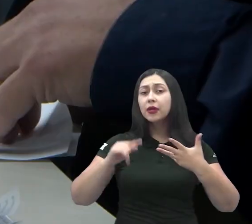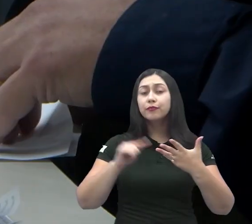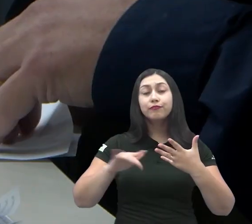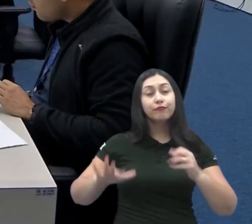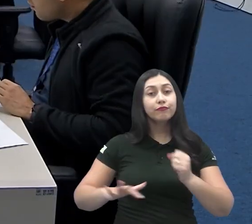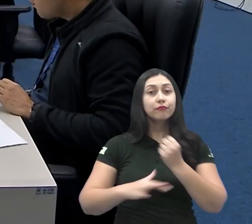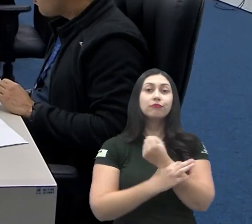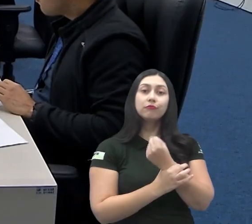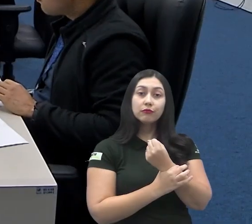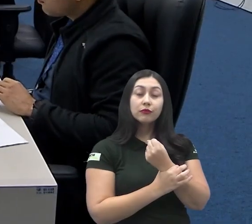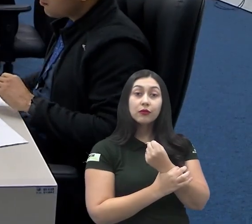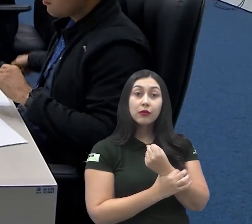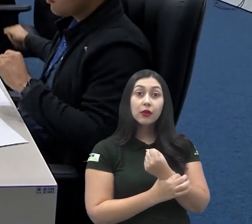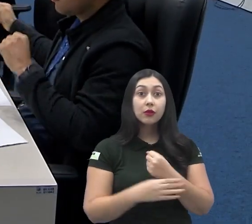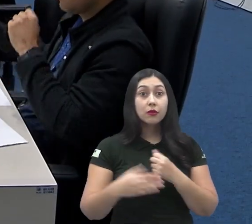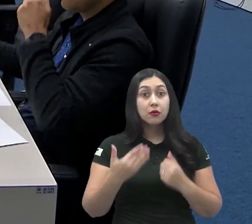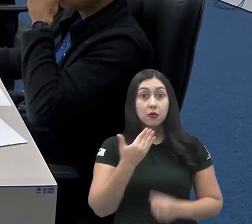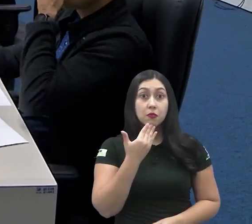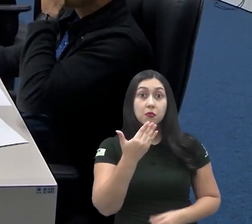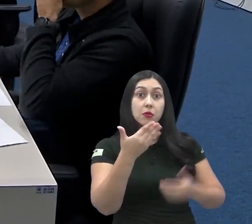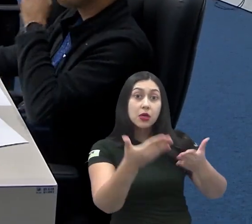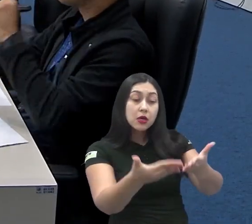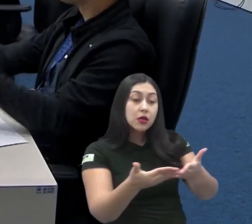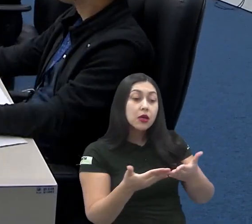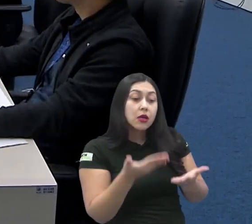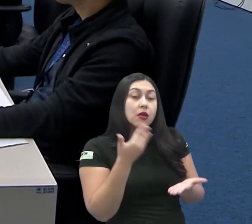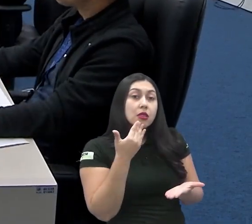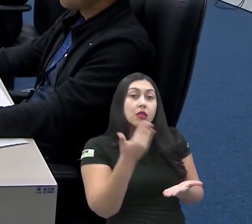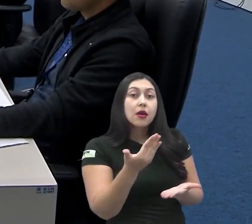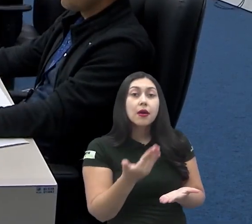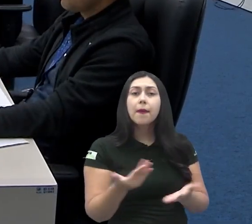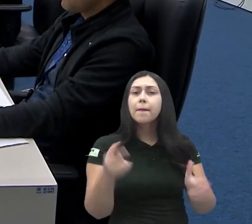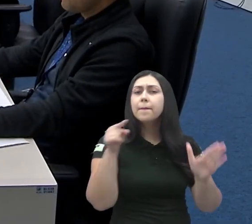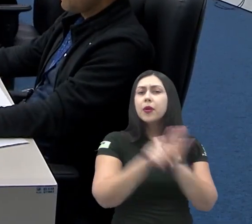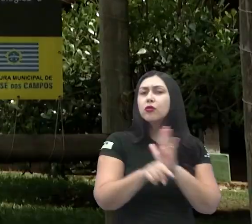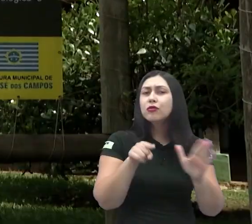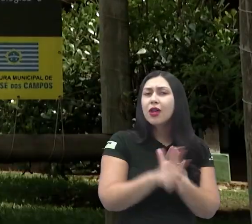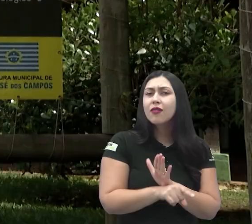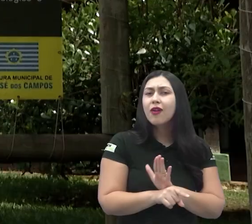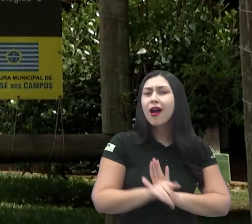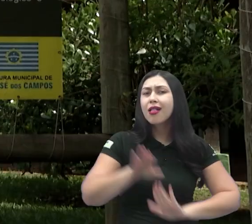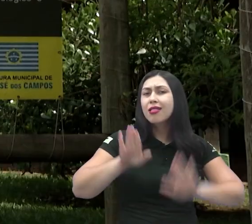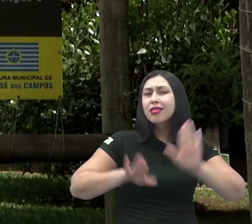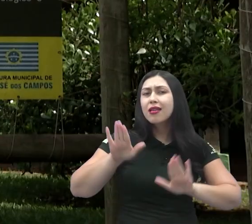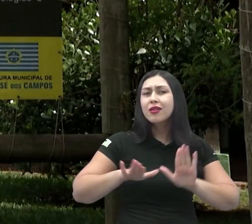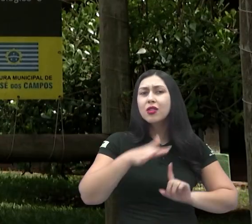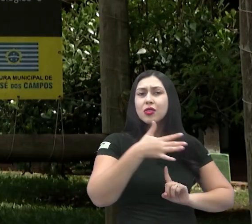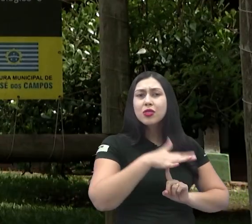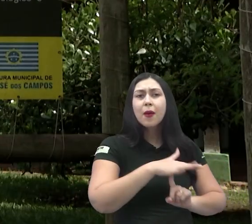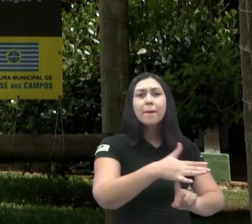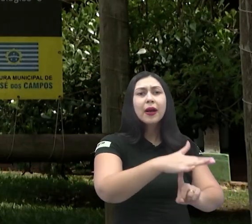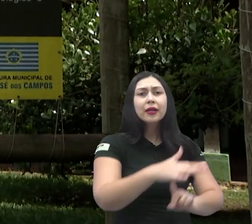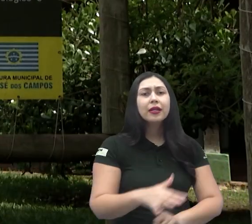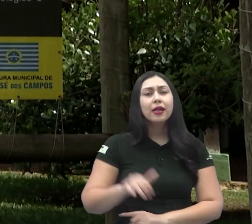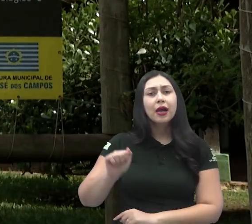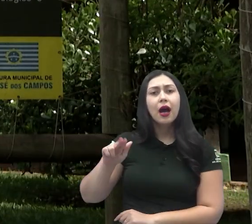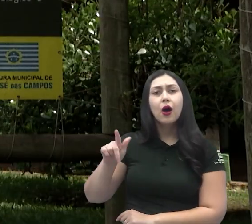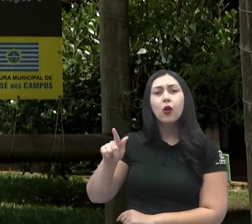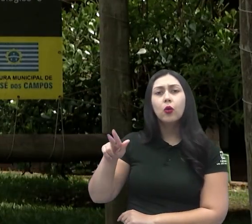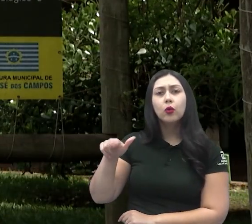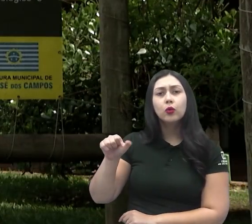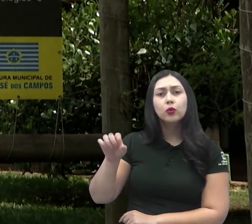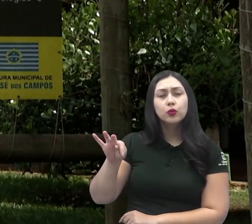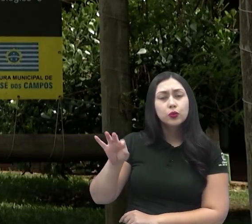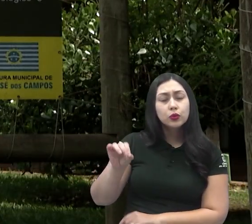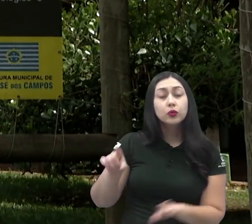nos serviços da saúde, educação, mobilidade e segurança pública. Um dos requerimentos questionava a licitação